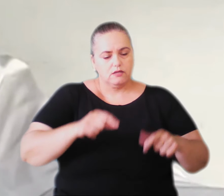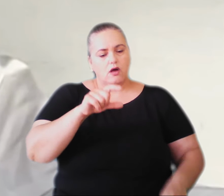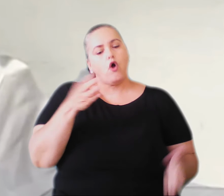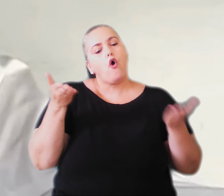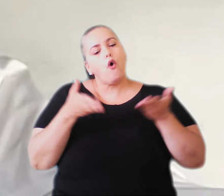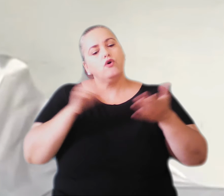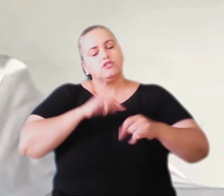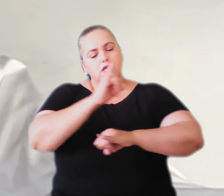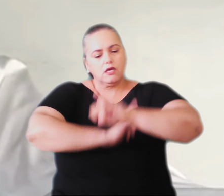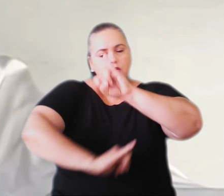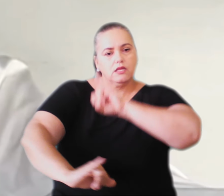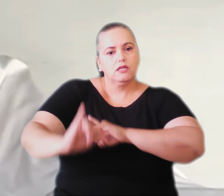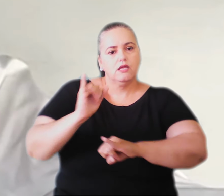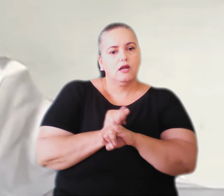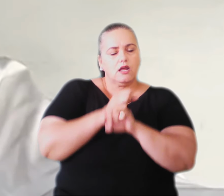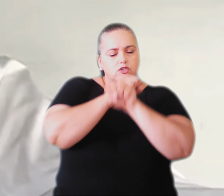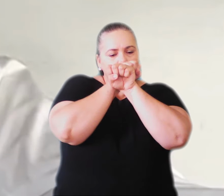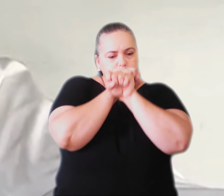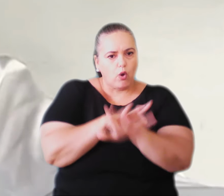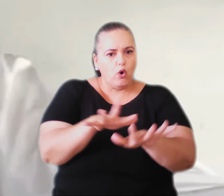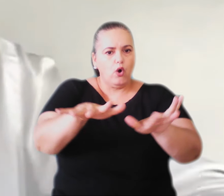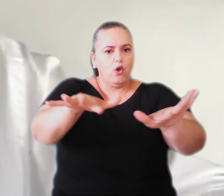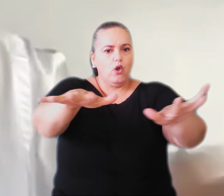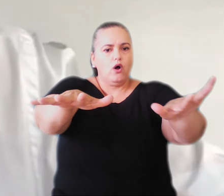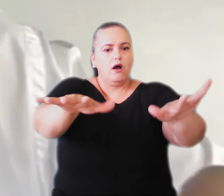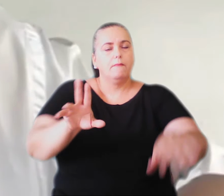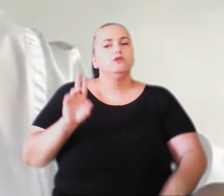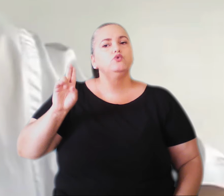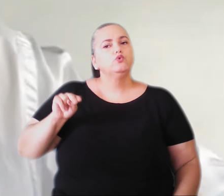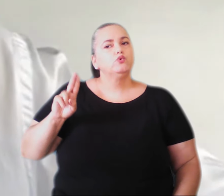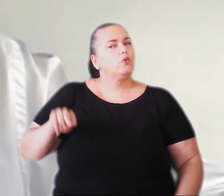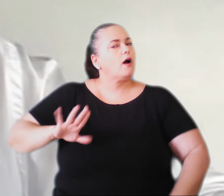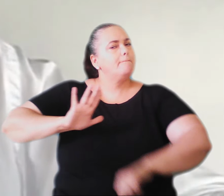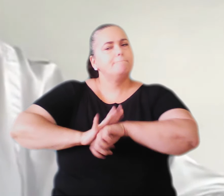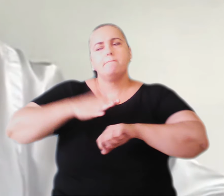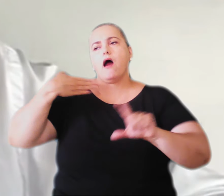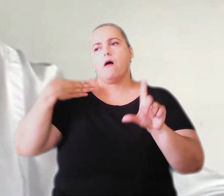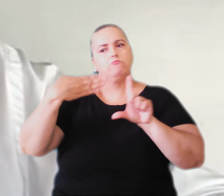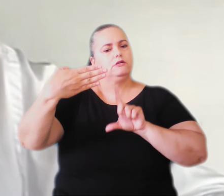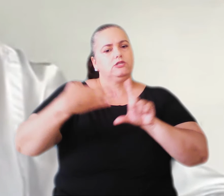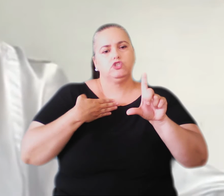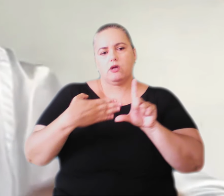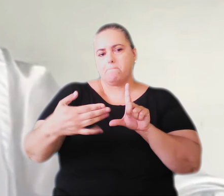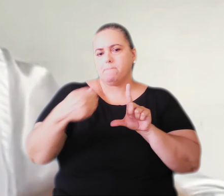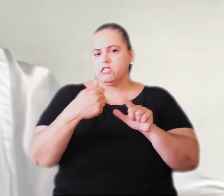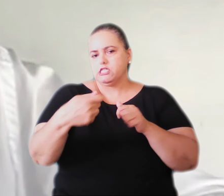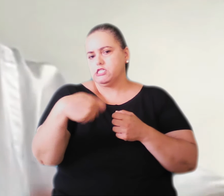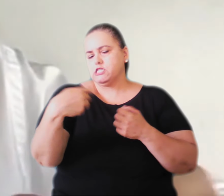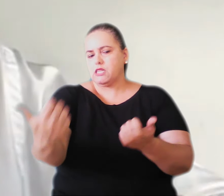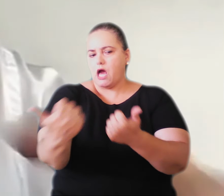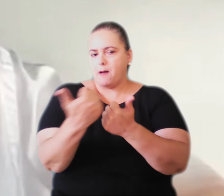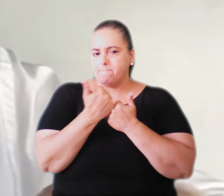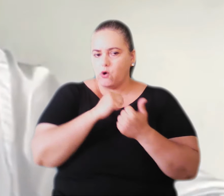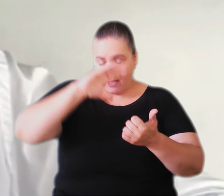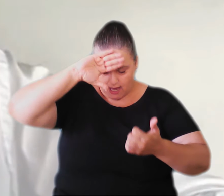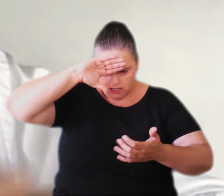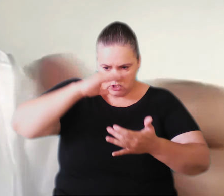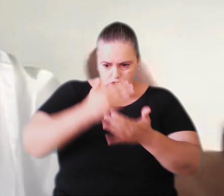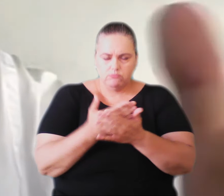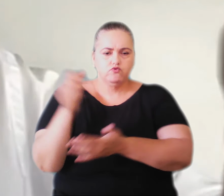nos possibilita isso, né? Mas nunca é demais a mídia. Exatamente. Então, acreditemos